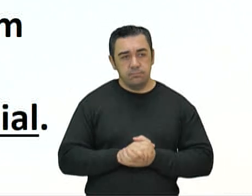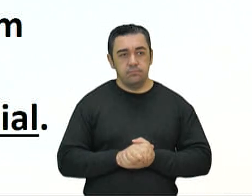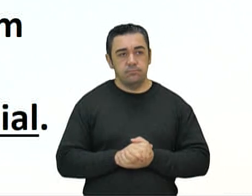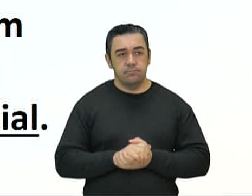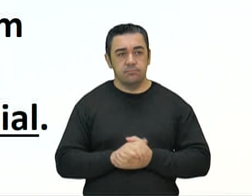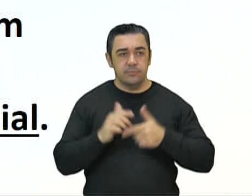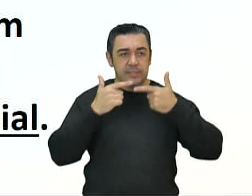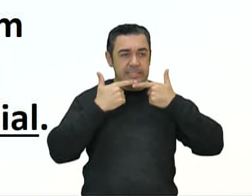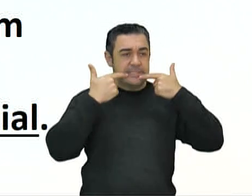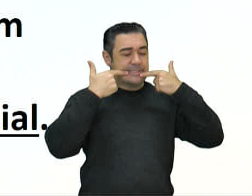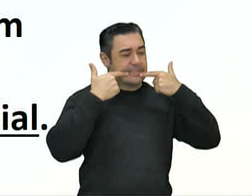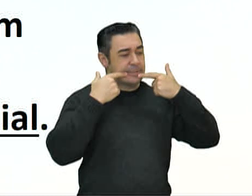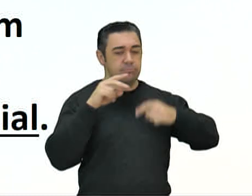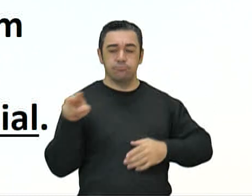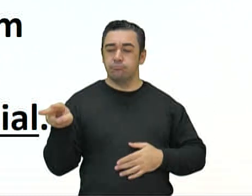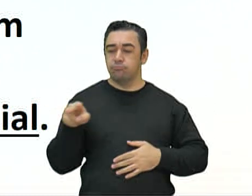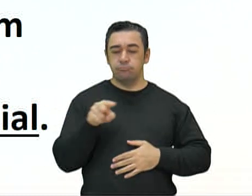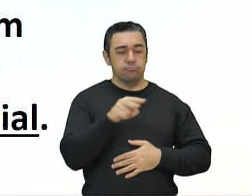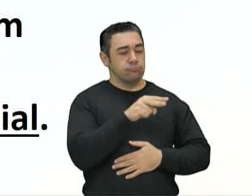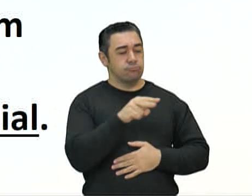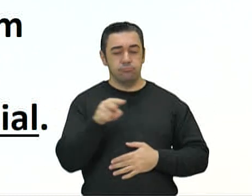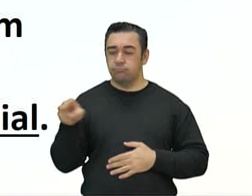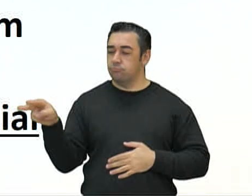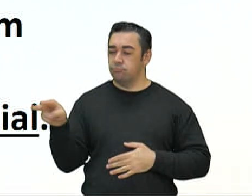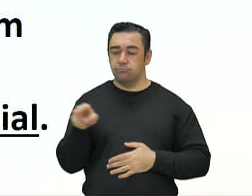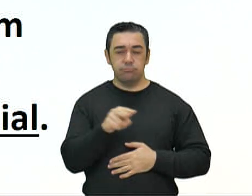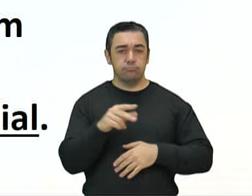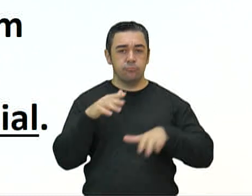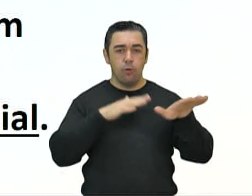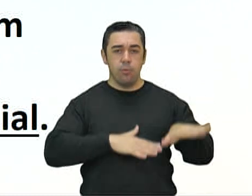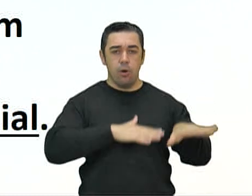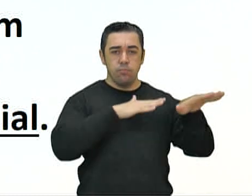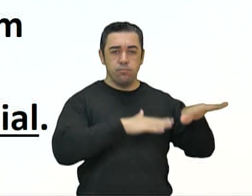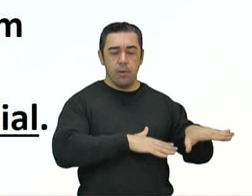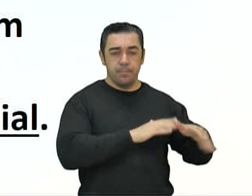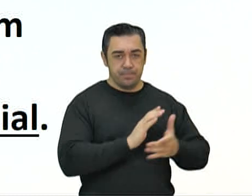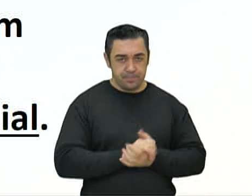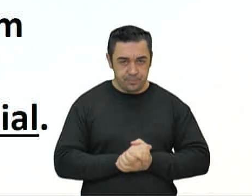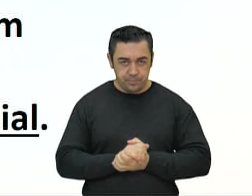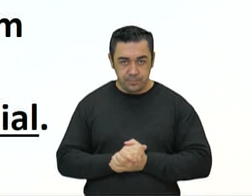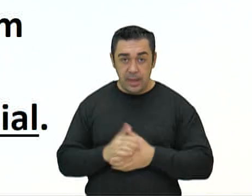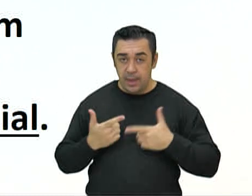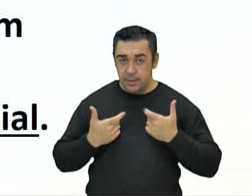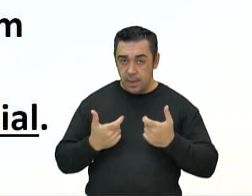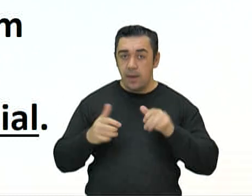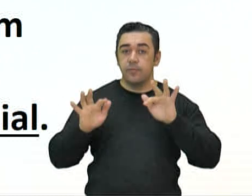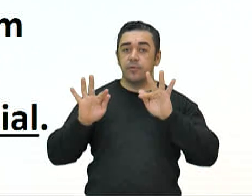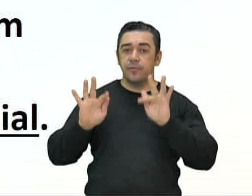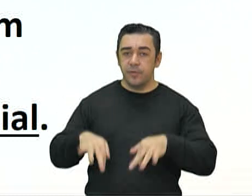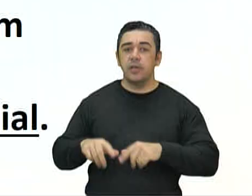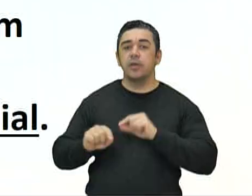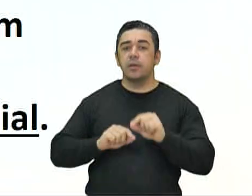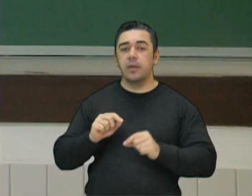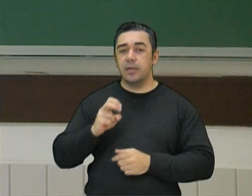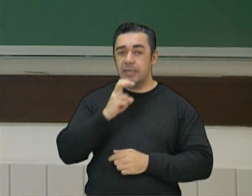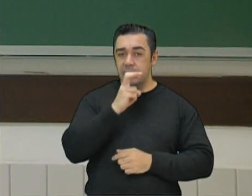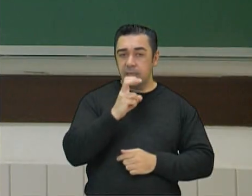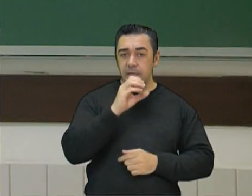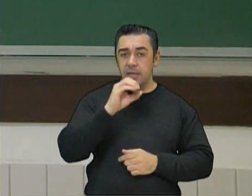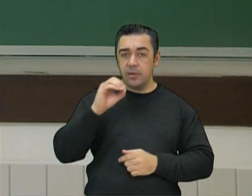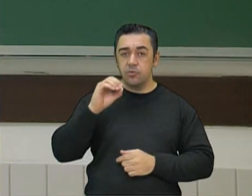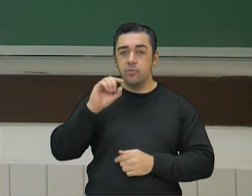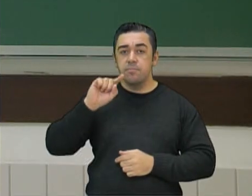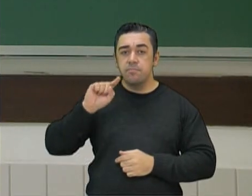está sorrindo para esse desfile. A Guerra Civil Espanhola terminou com um saldo de 500